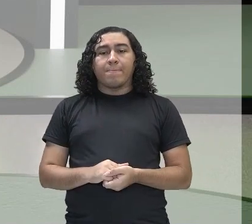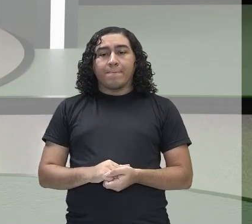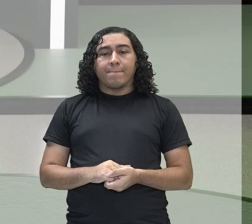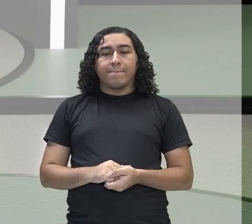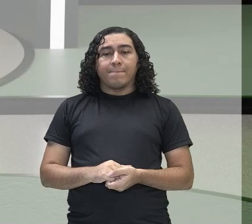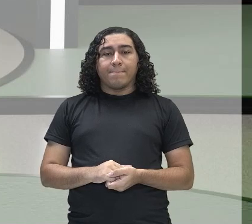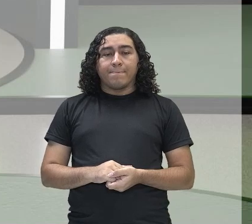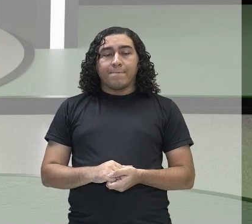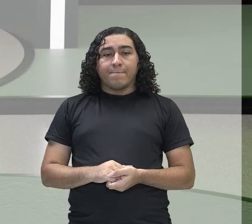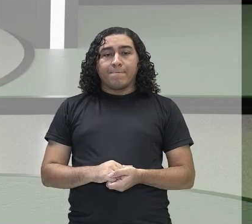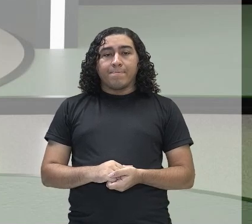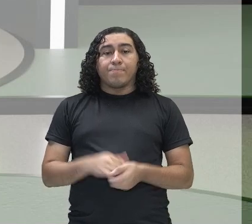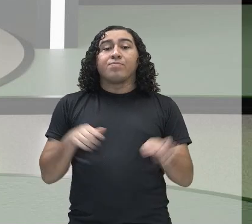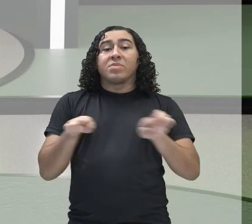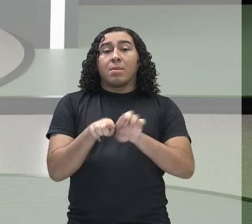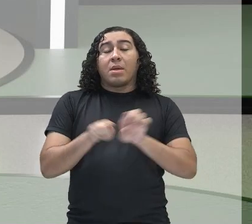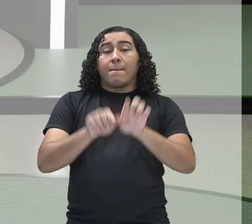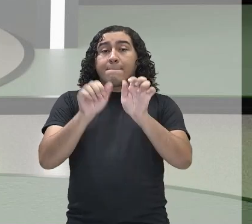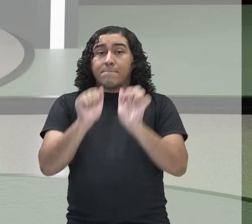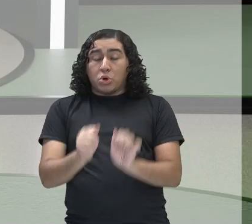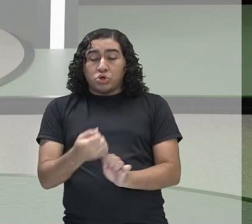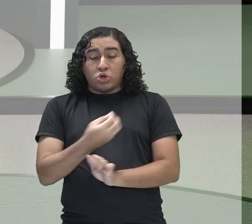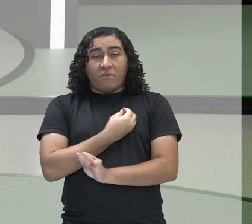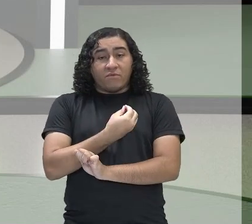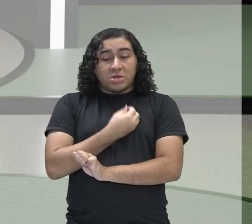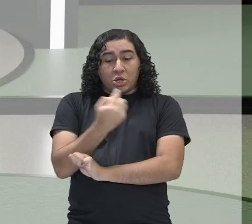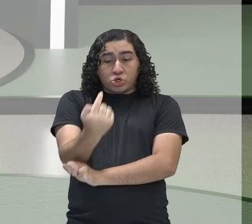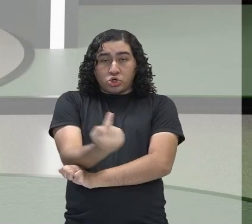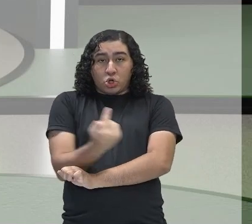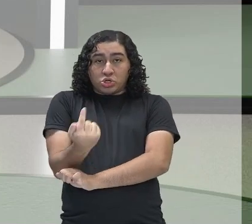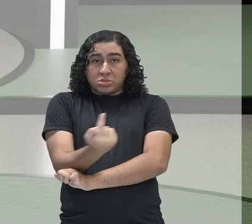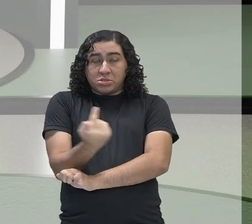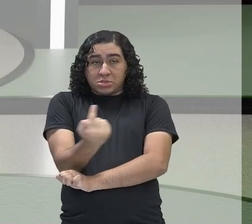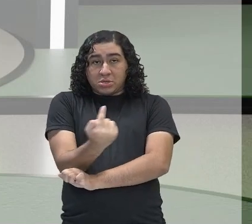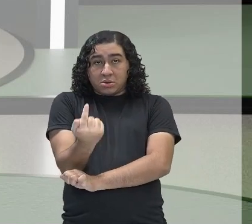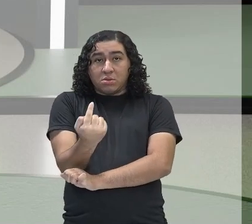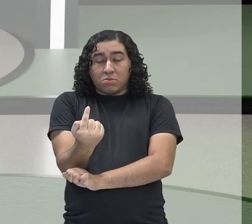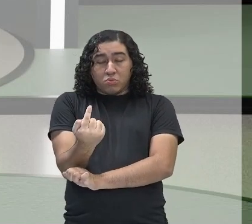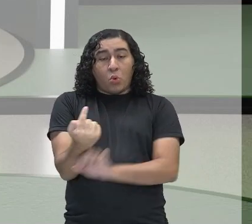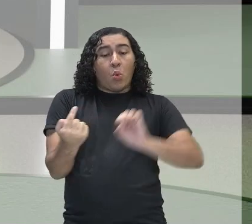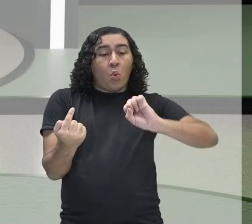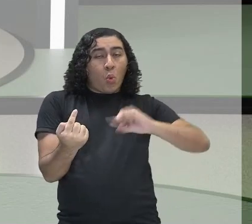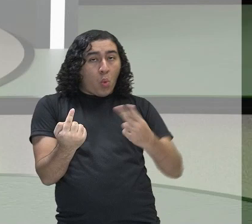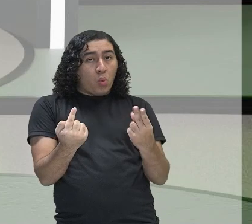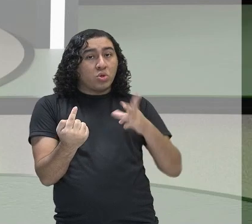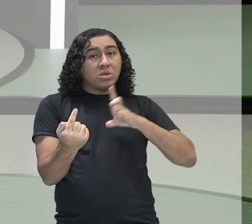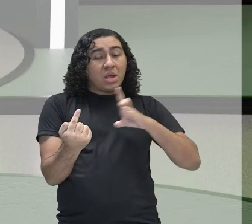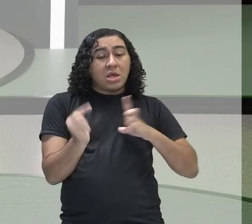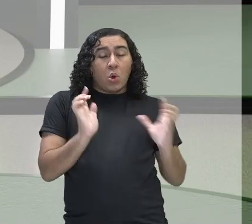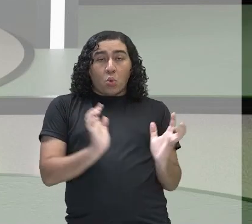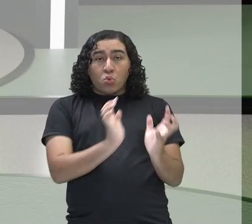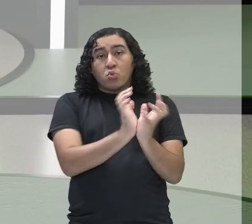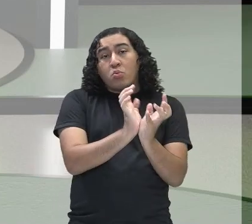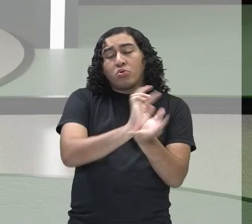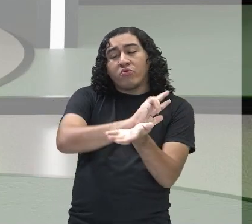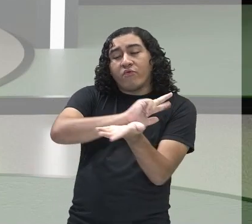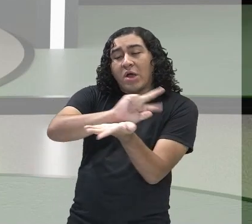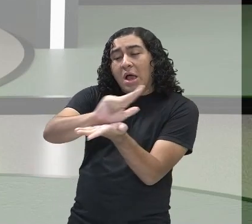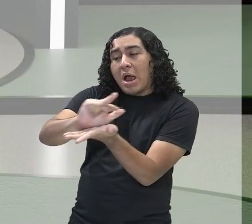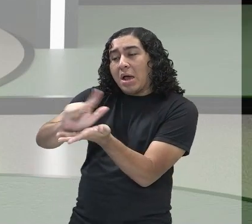disso elas podem viver isoladamente ou construir agrupamentos